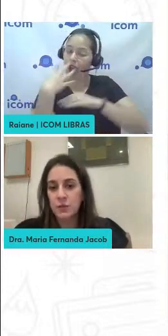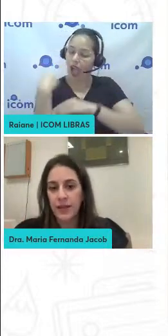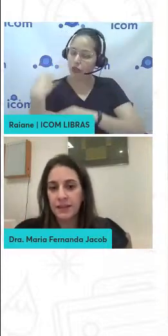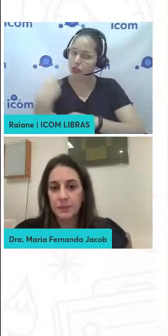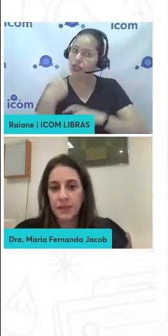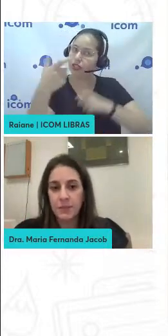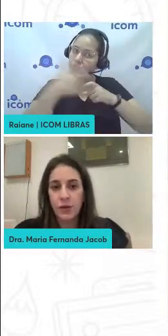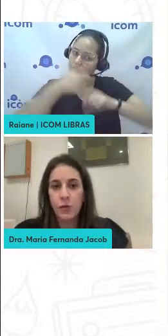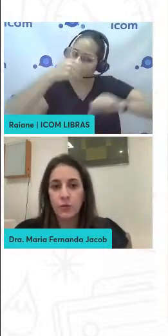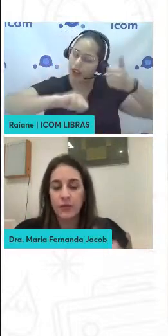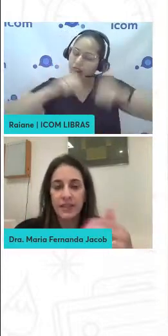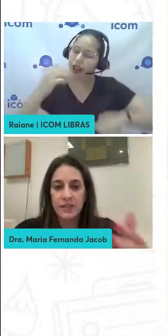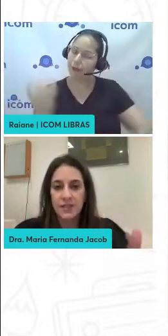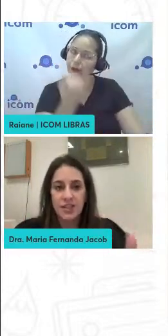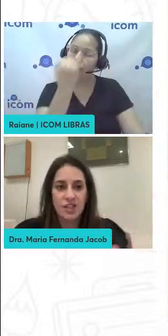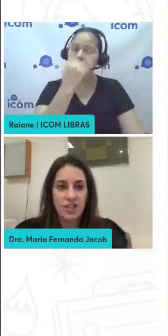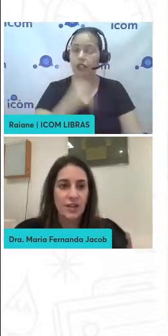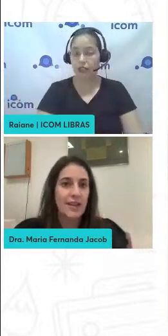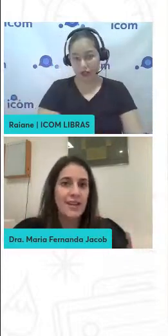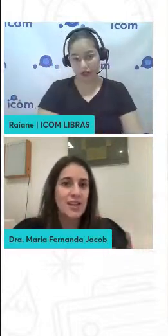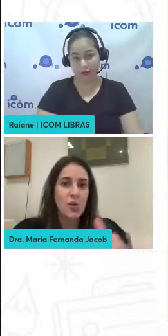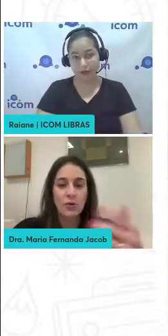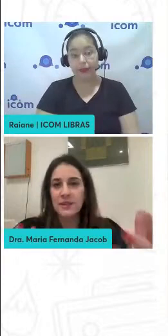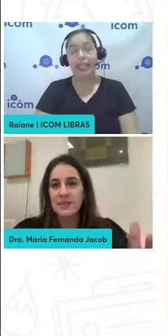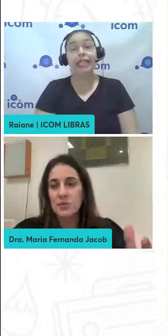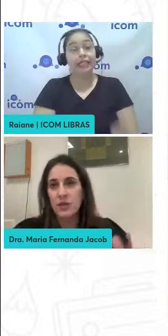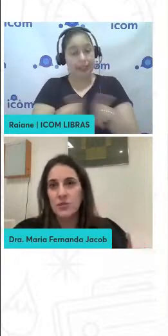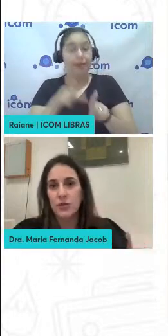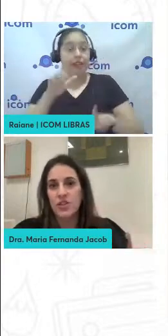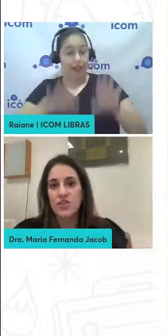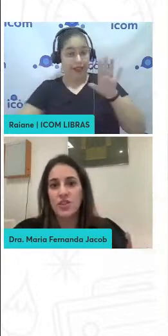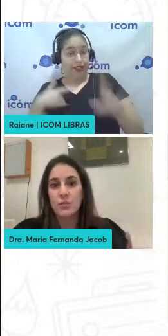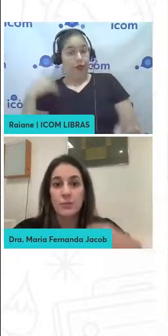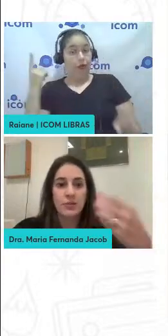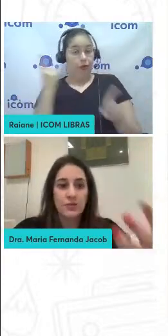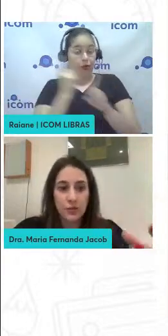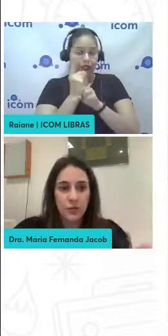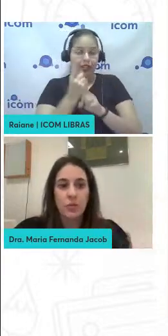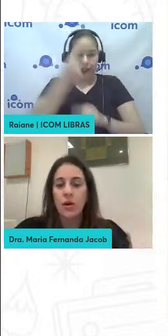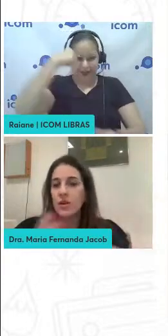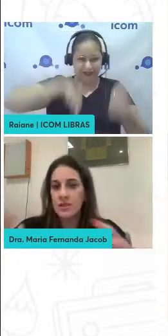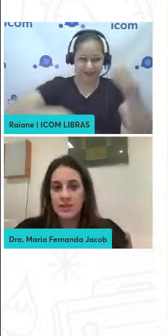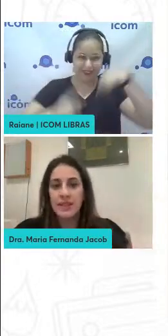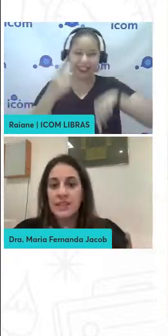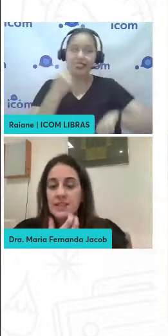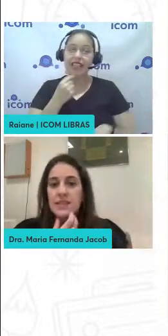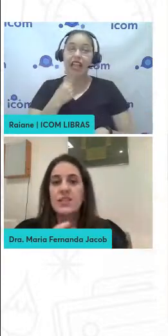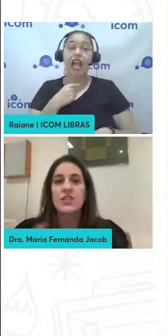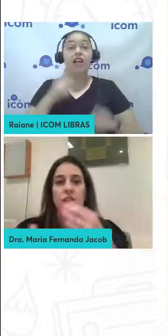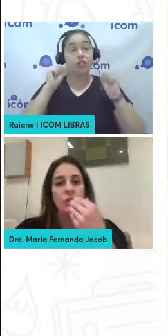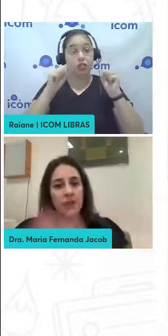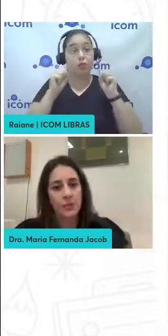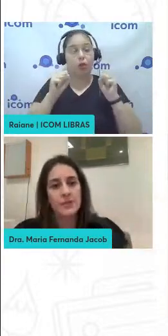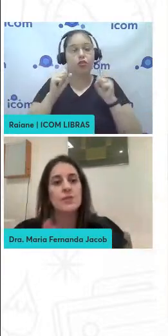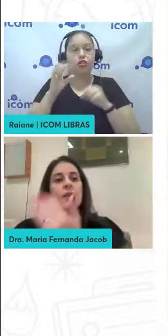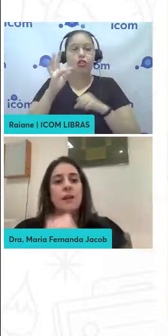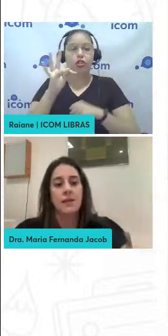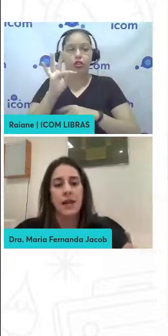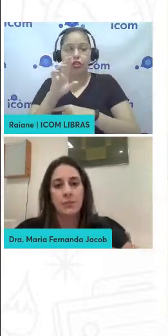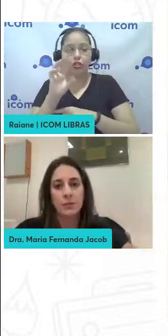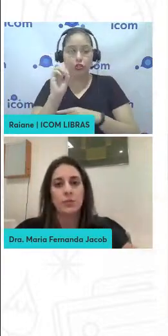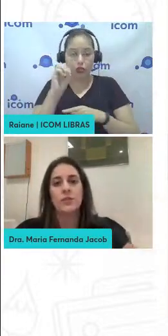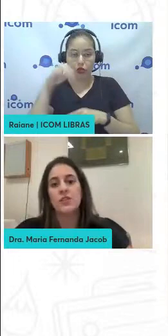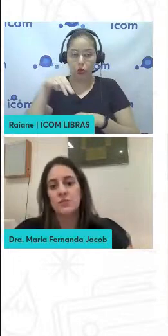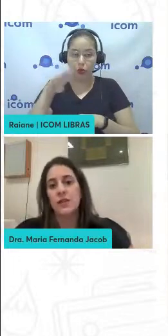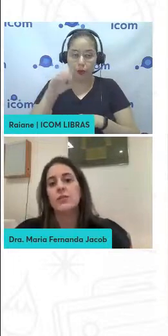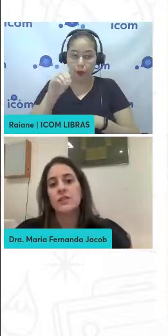questão vascular também é bem comum, né? Às vezes a gente encontra situações de uma possível trombose, seria nesse sentido. Eu preciso